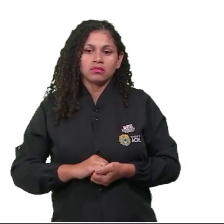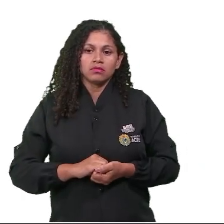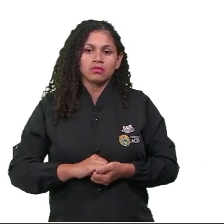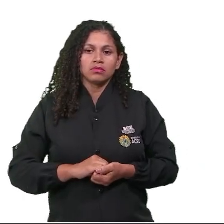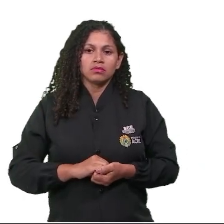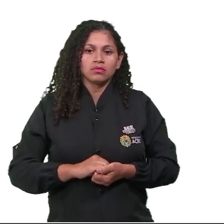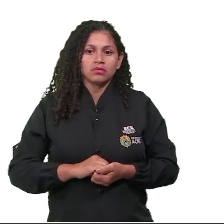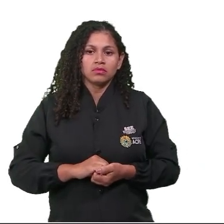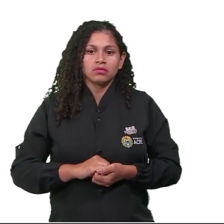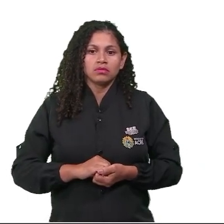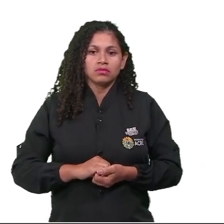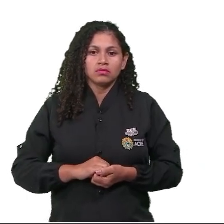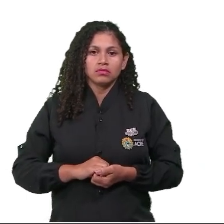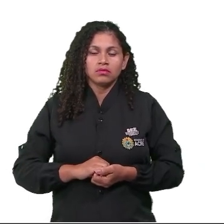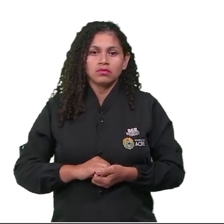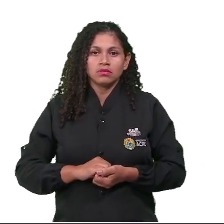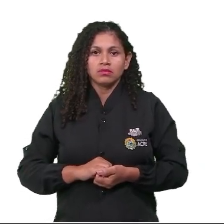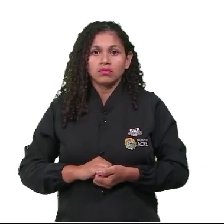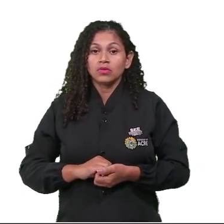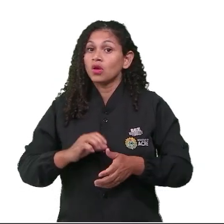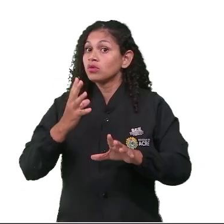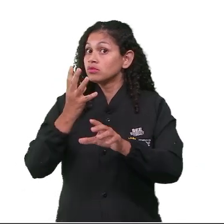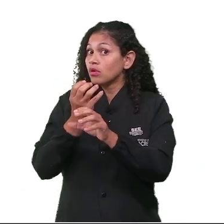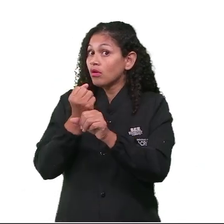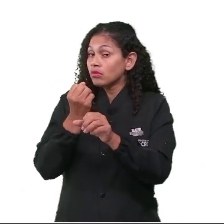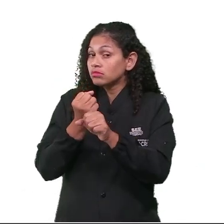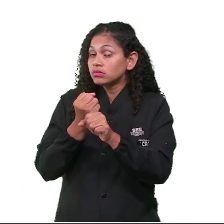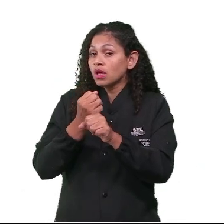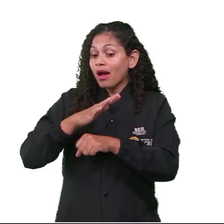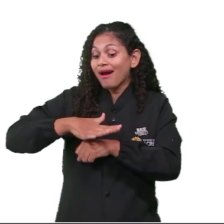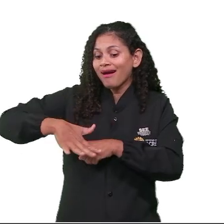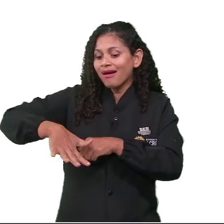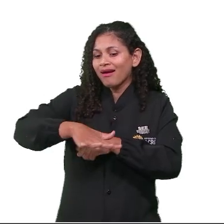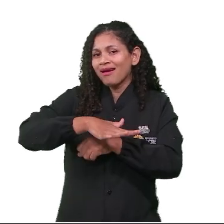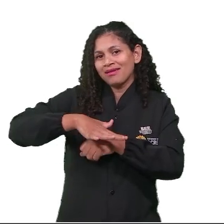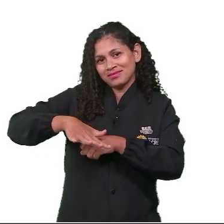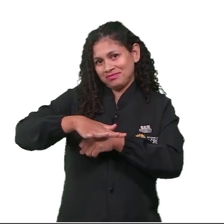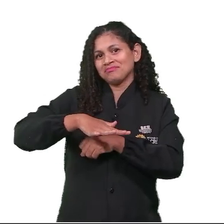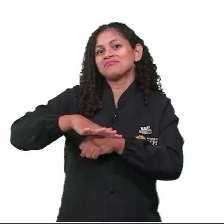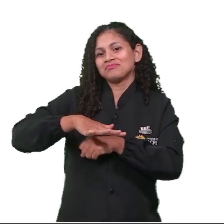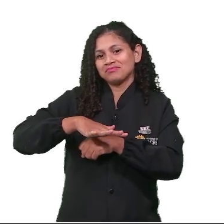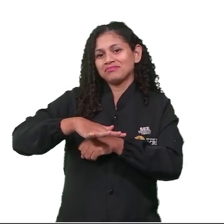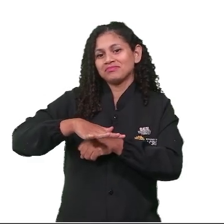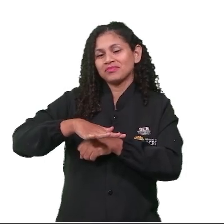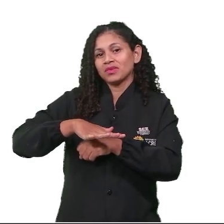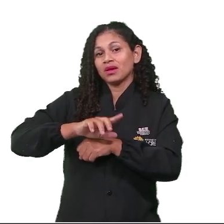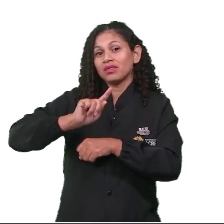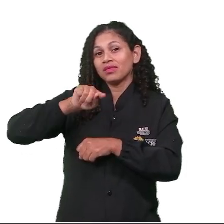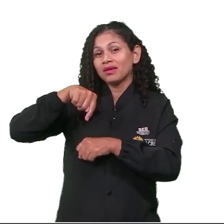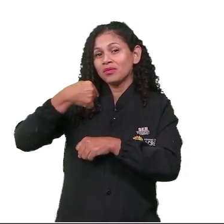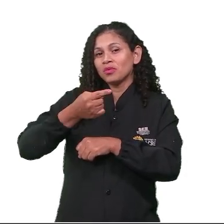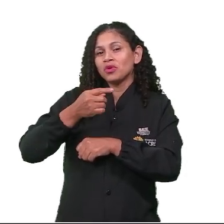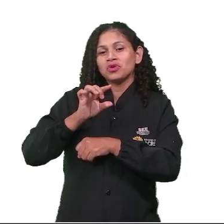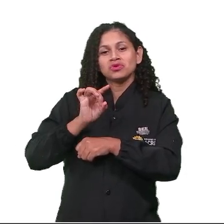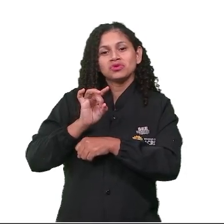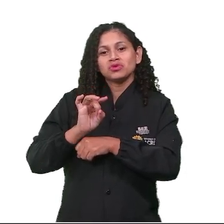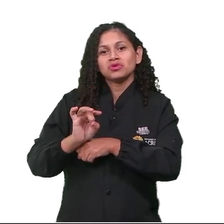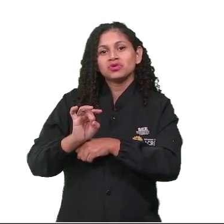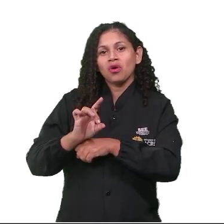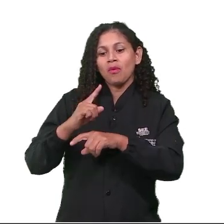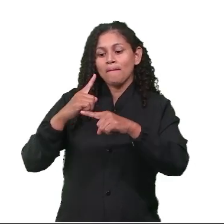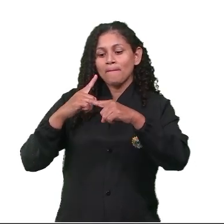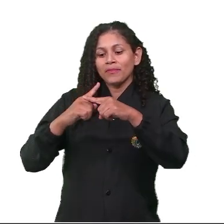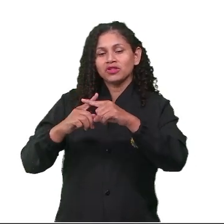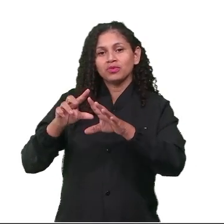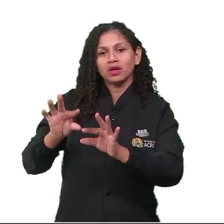faço 8 vezes 5, eu estou calculando a área da base. E aí, basta multiplicar pela altura. Qual que é a